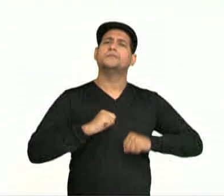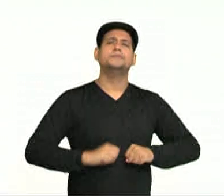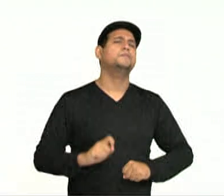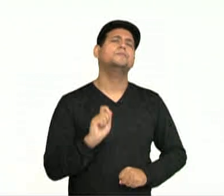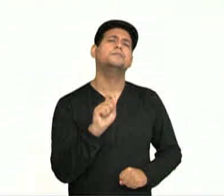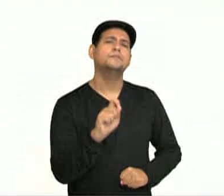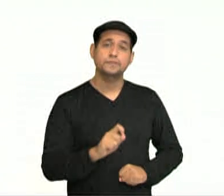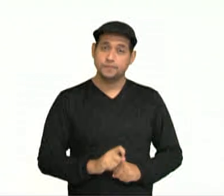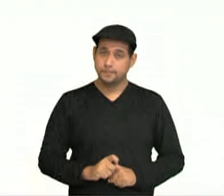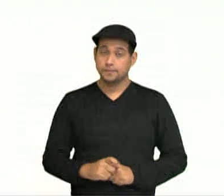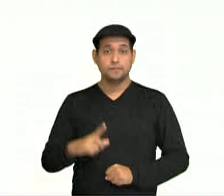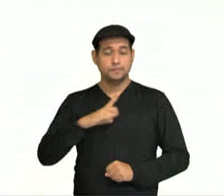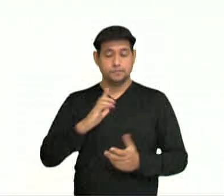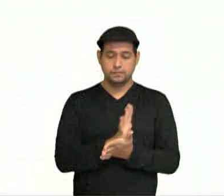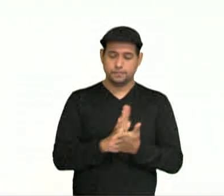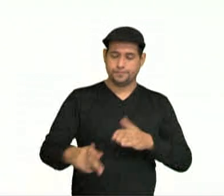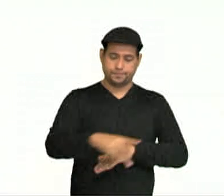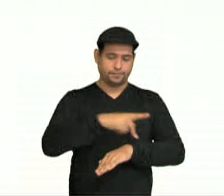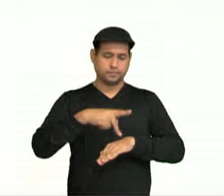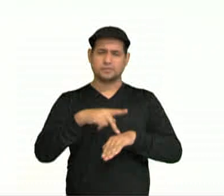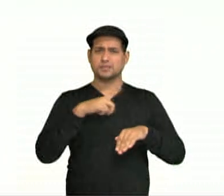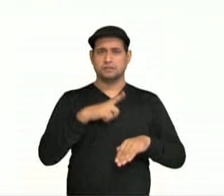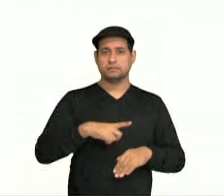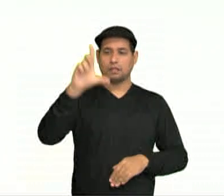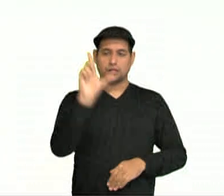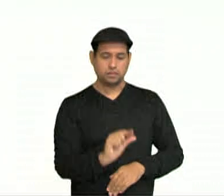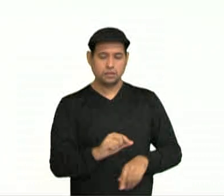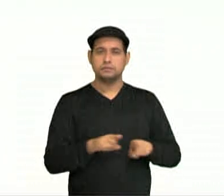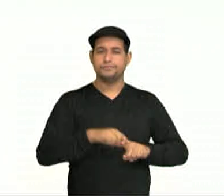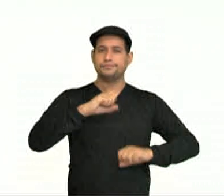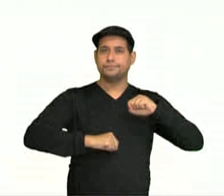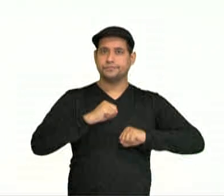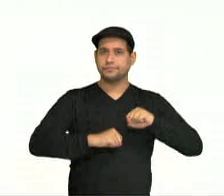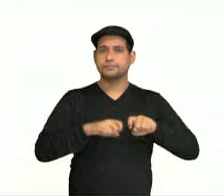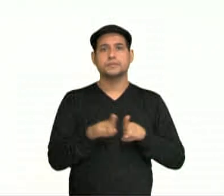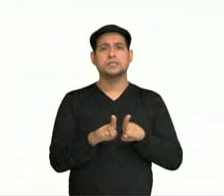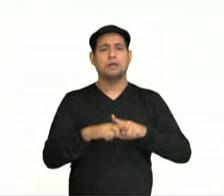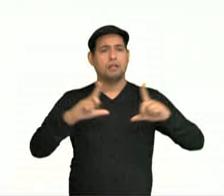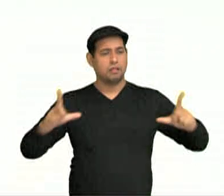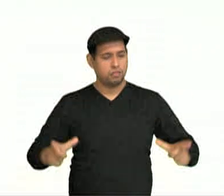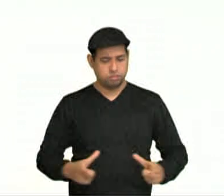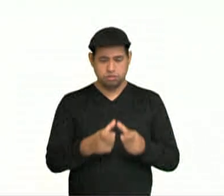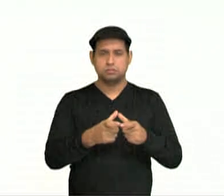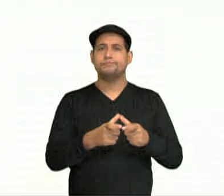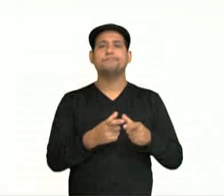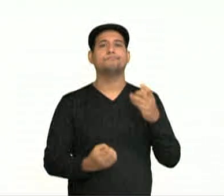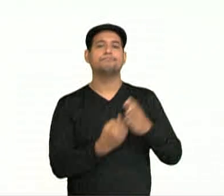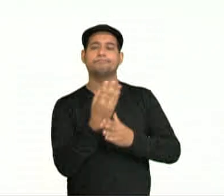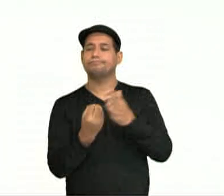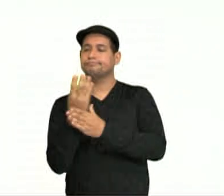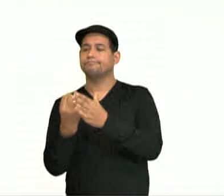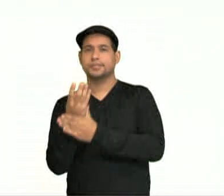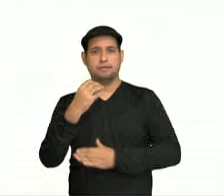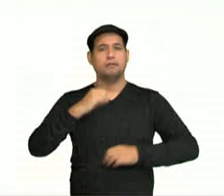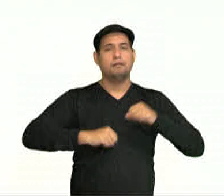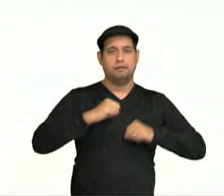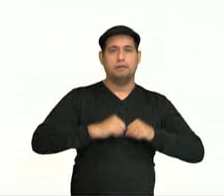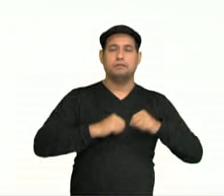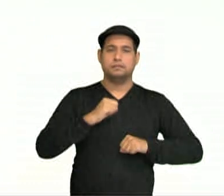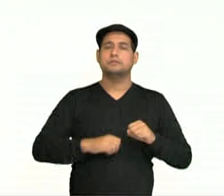Brasil? Então, outros países tiveram queda na industrialização, diminuíram a produção da indústria,